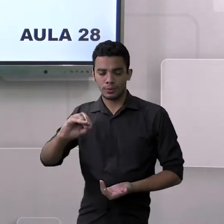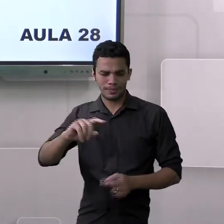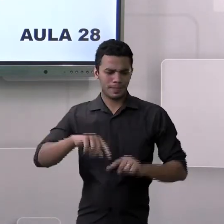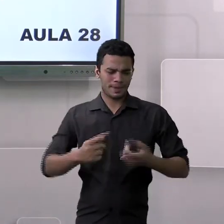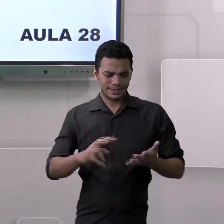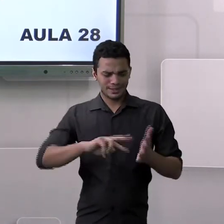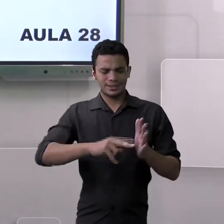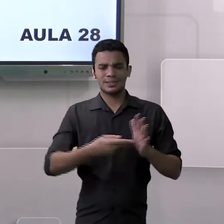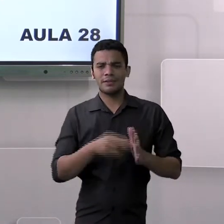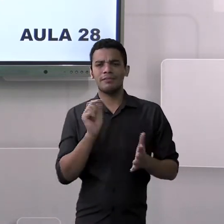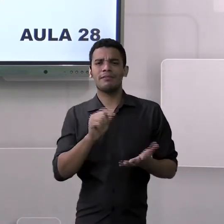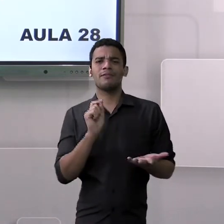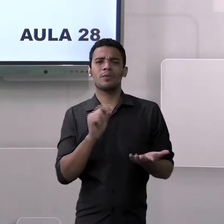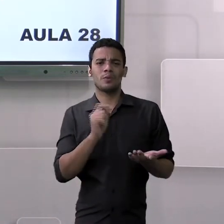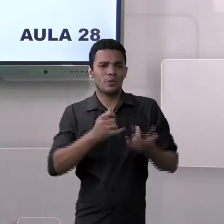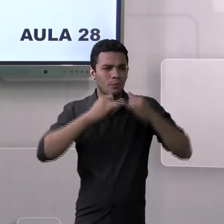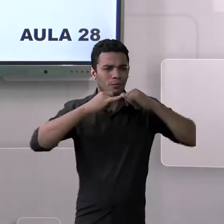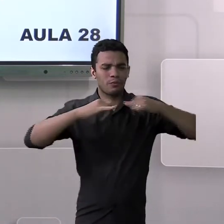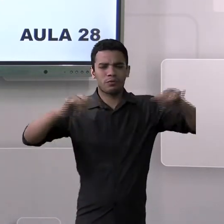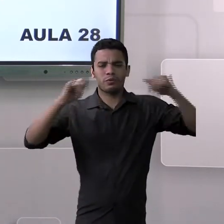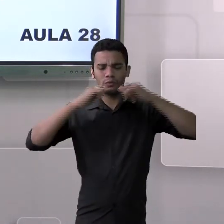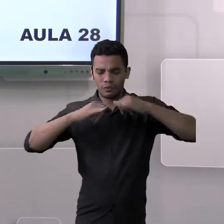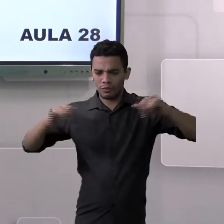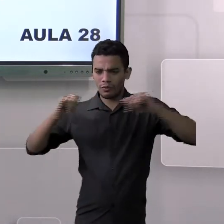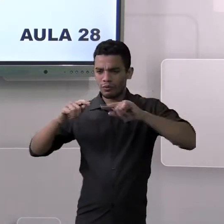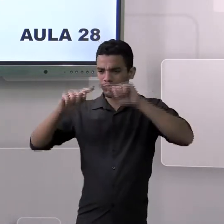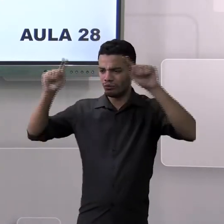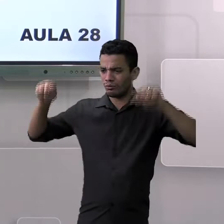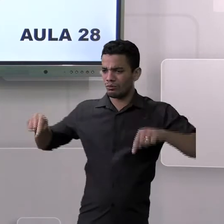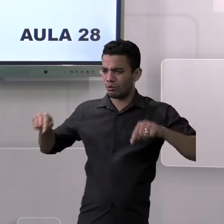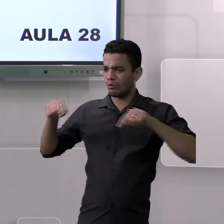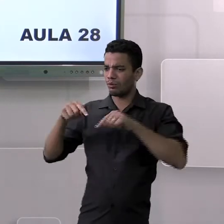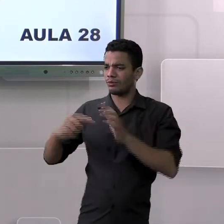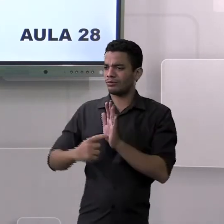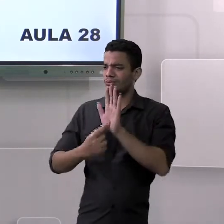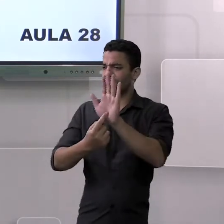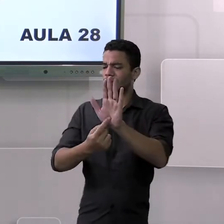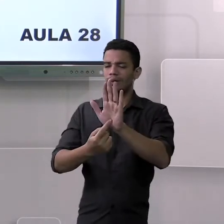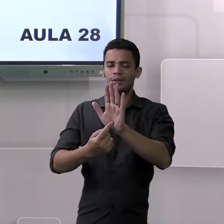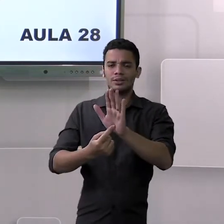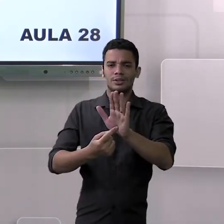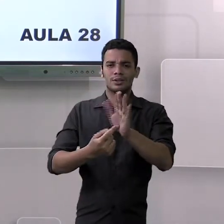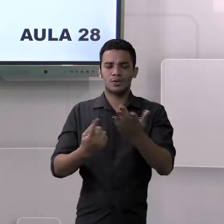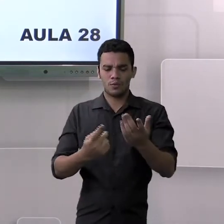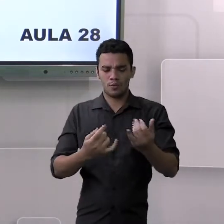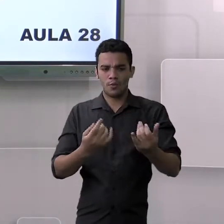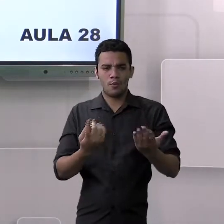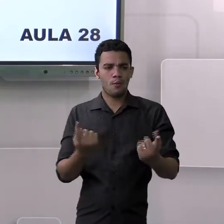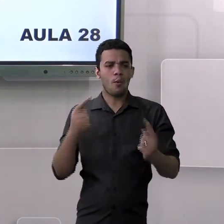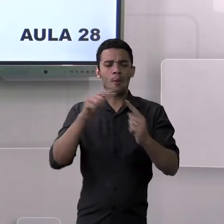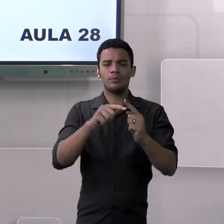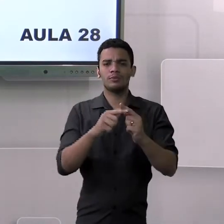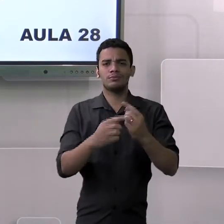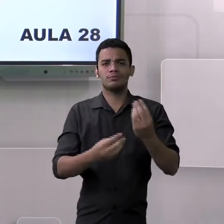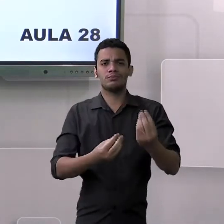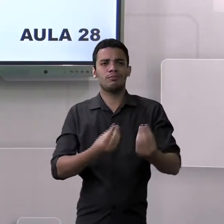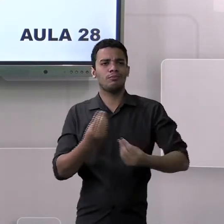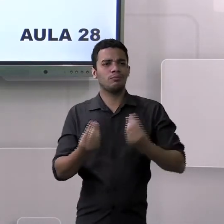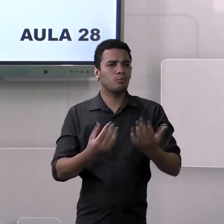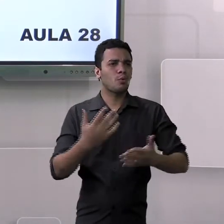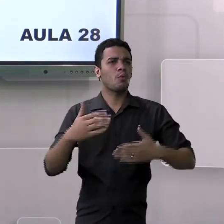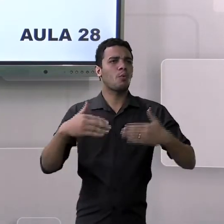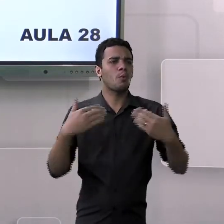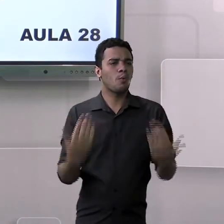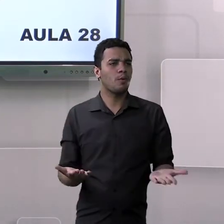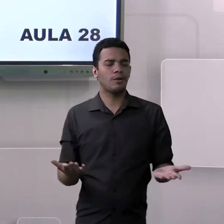o anúncio publicitário? Onde eu o vejo? Para que ele serve? E quais são aí